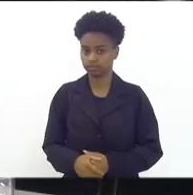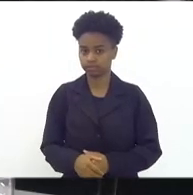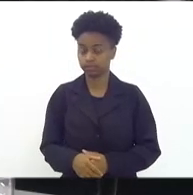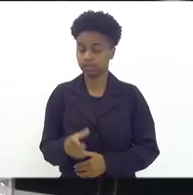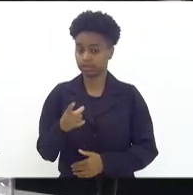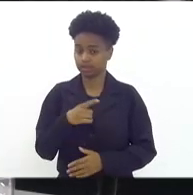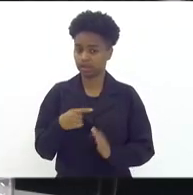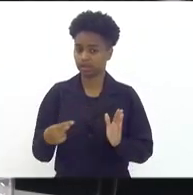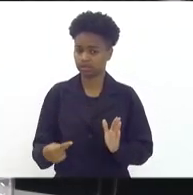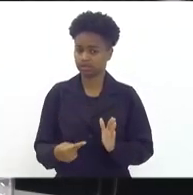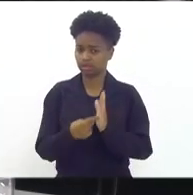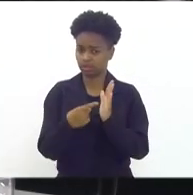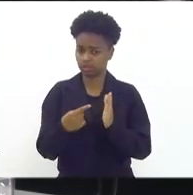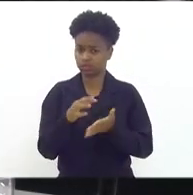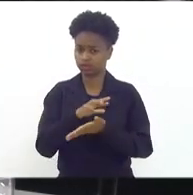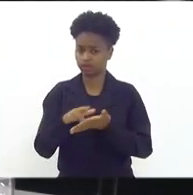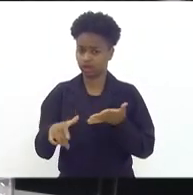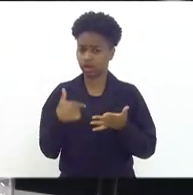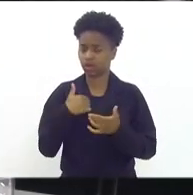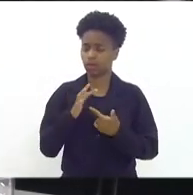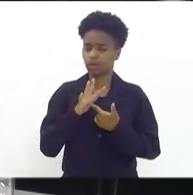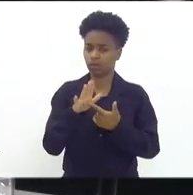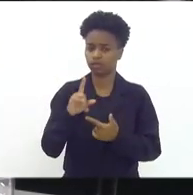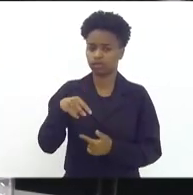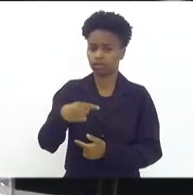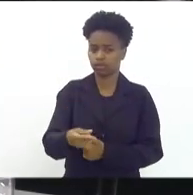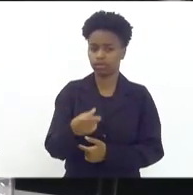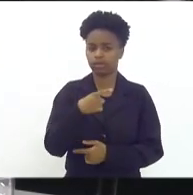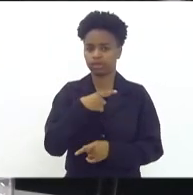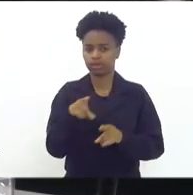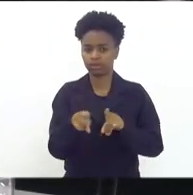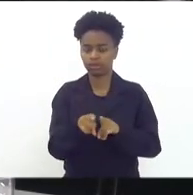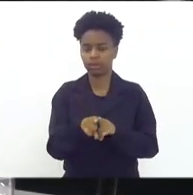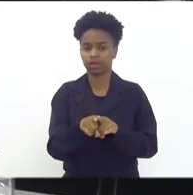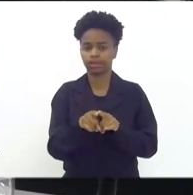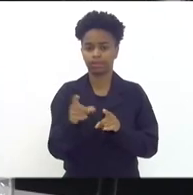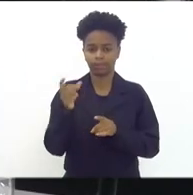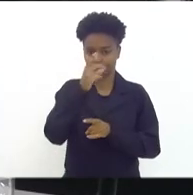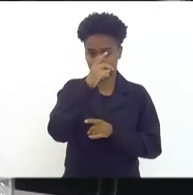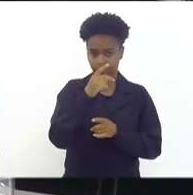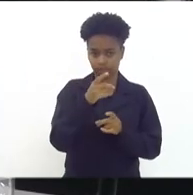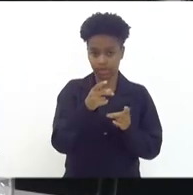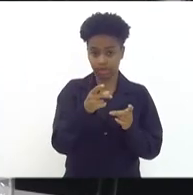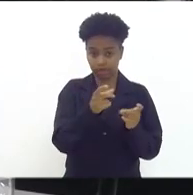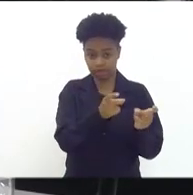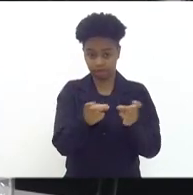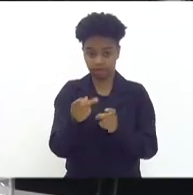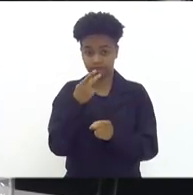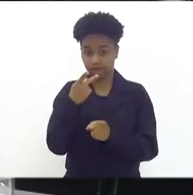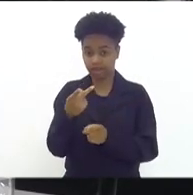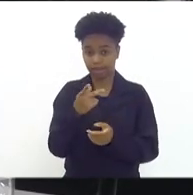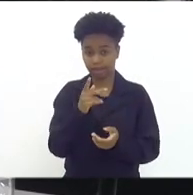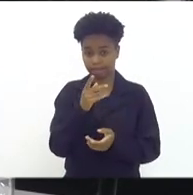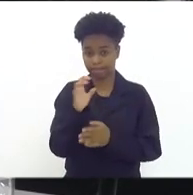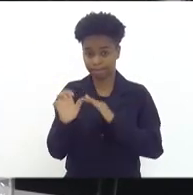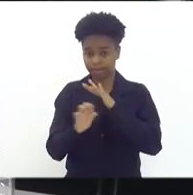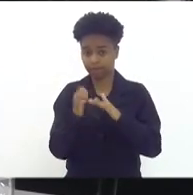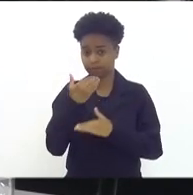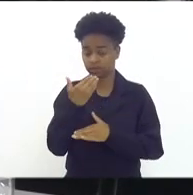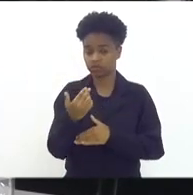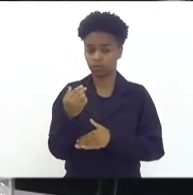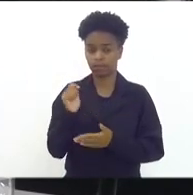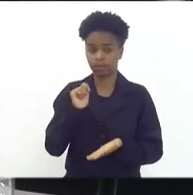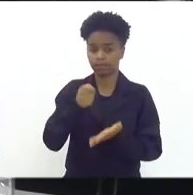denúncias também que eu vou trazer revendedores aqui que acusam até de da empresa ter cobrar no valor de 600 mil reais